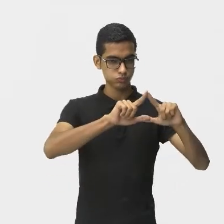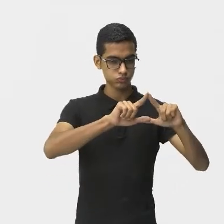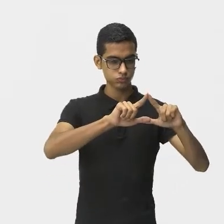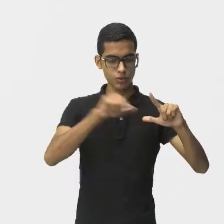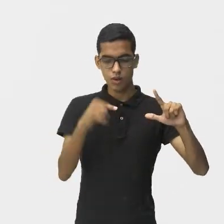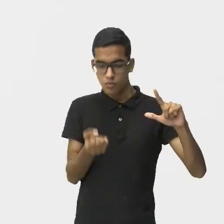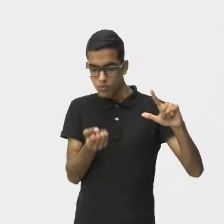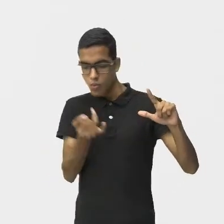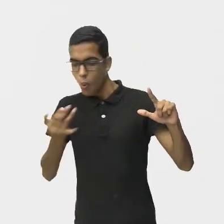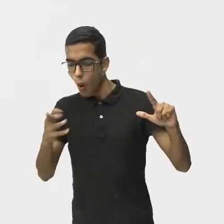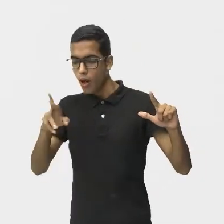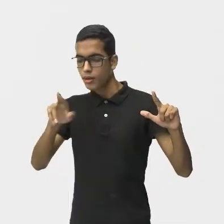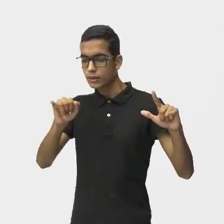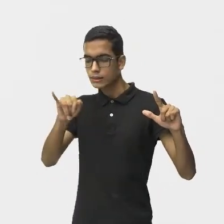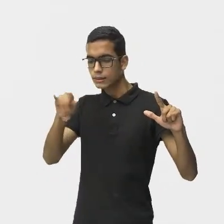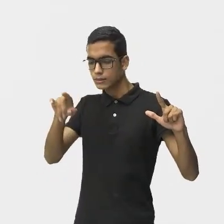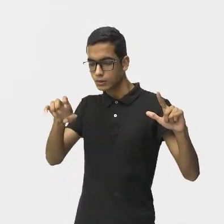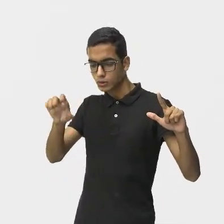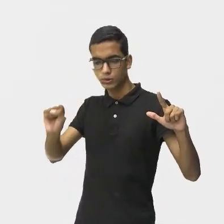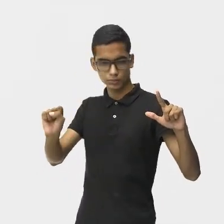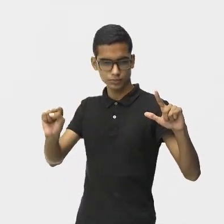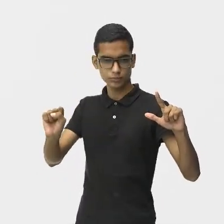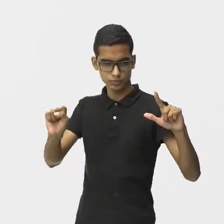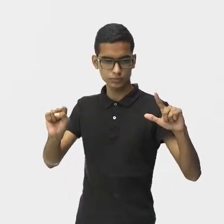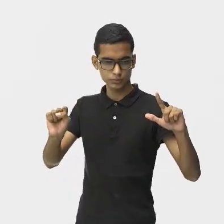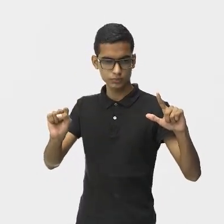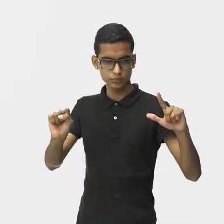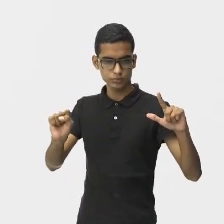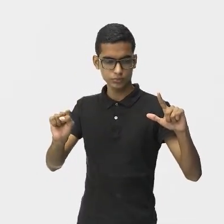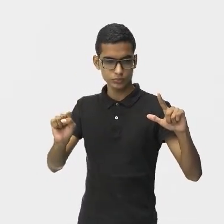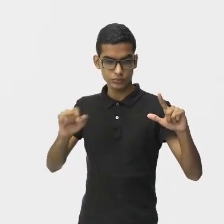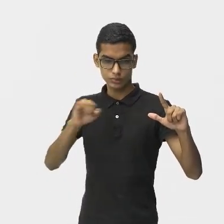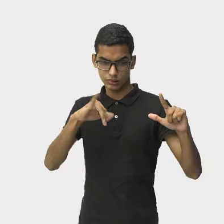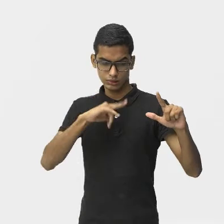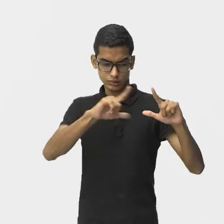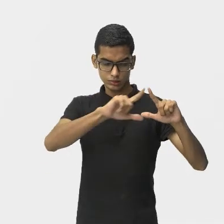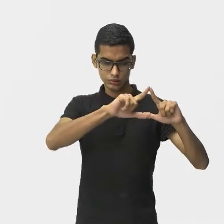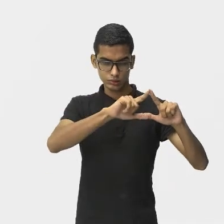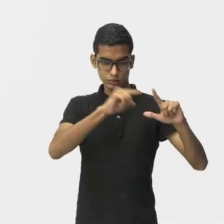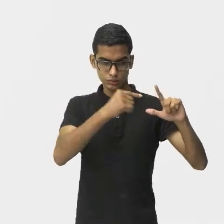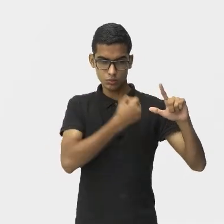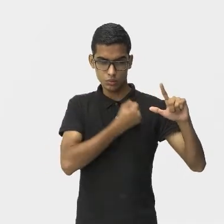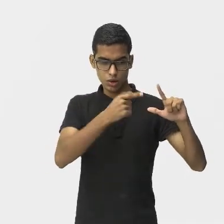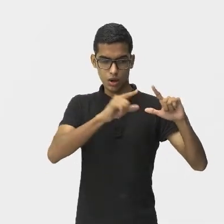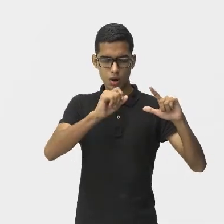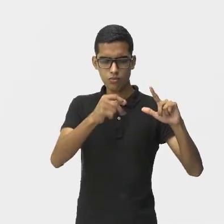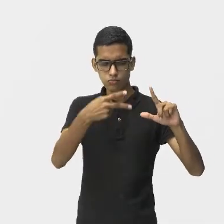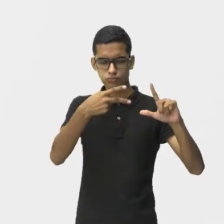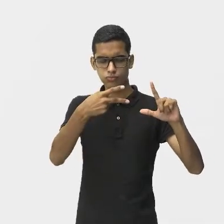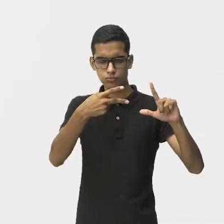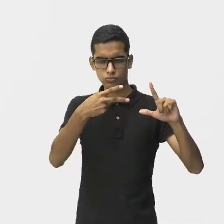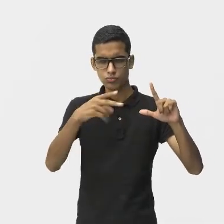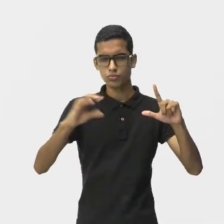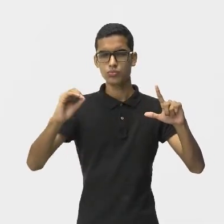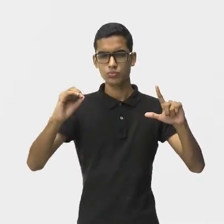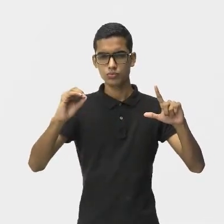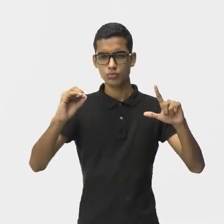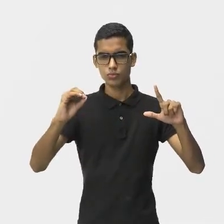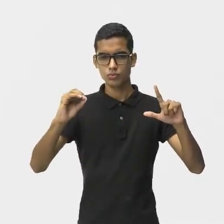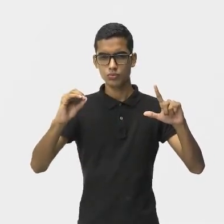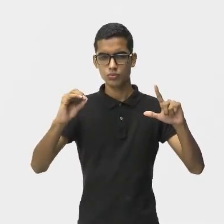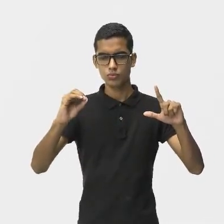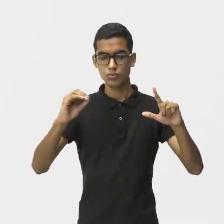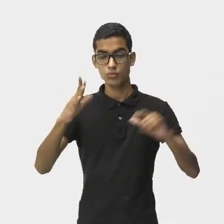a quantidade de raízes. Vejam, se o delta é maior do que zero, eu já sei que eu vou